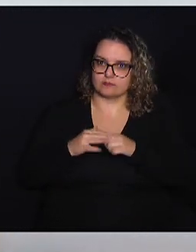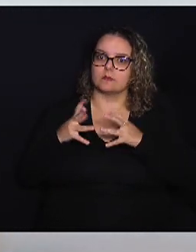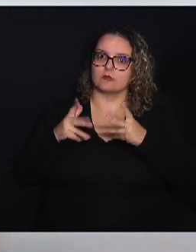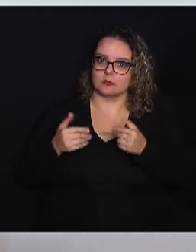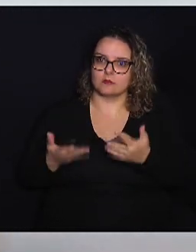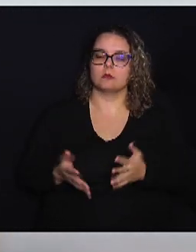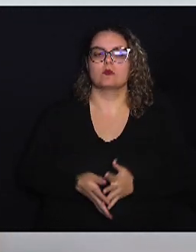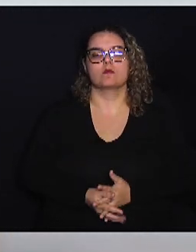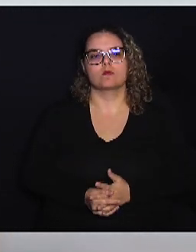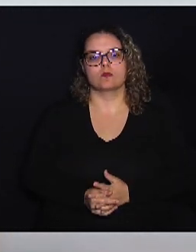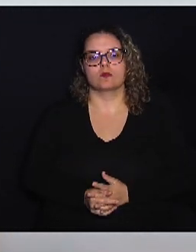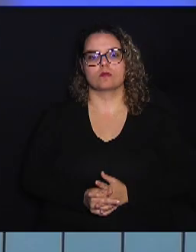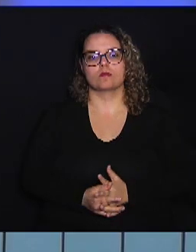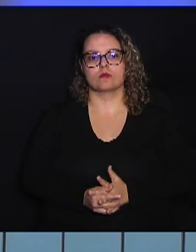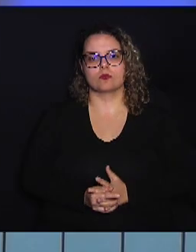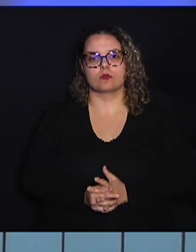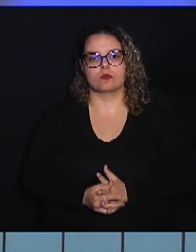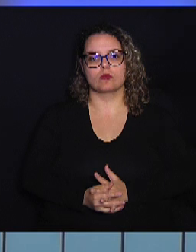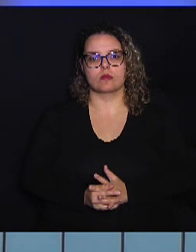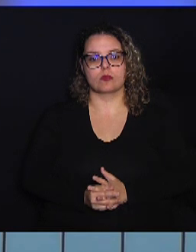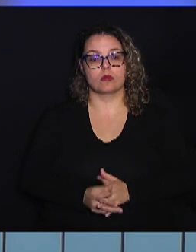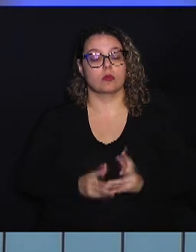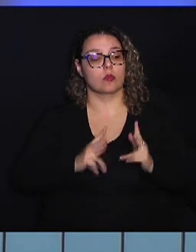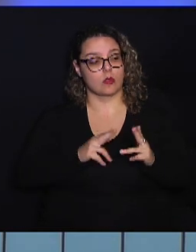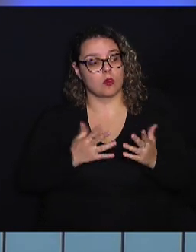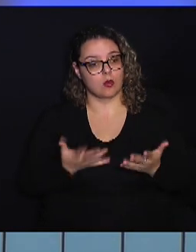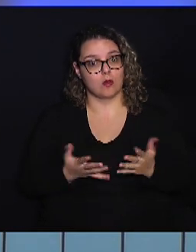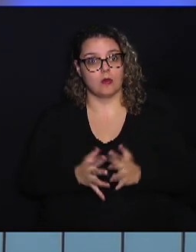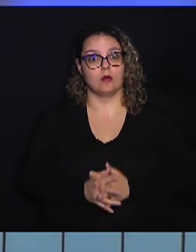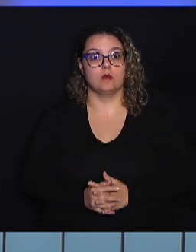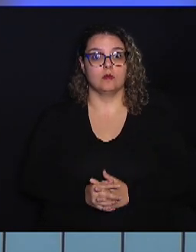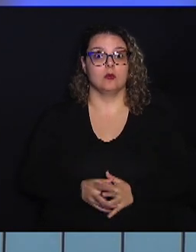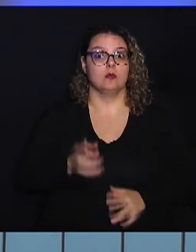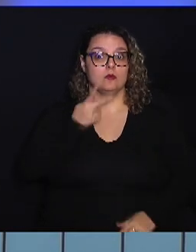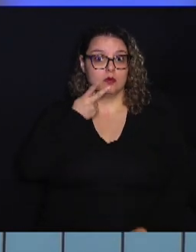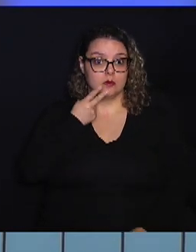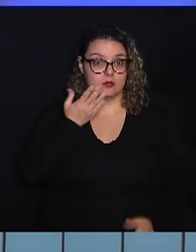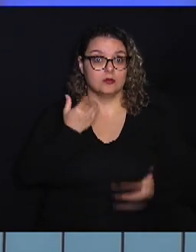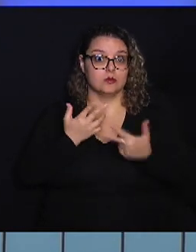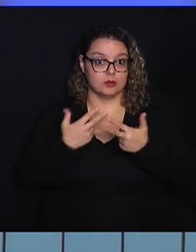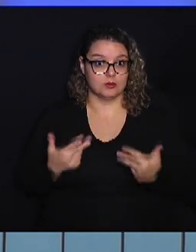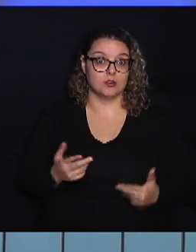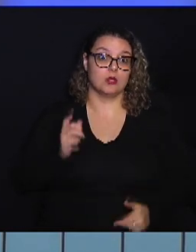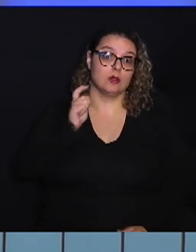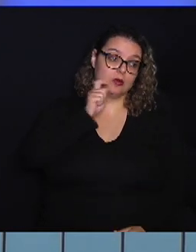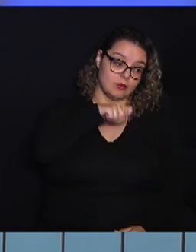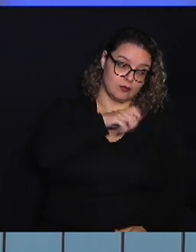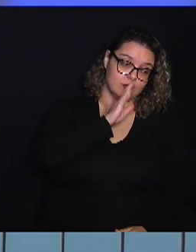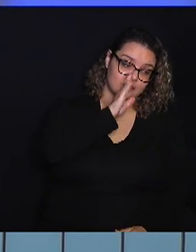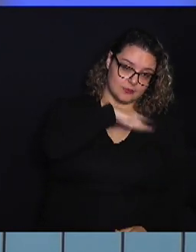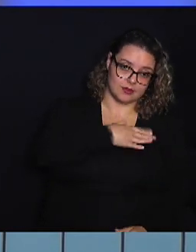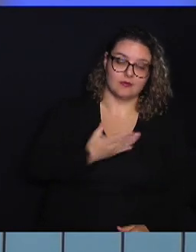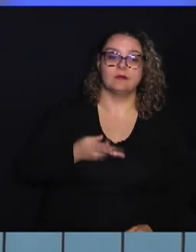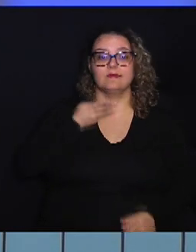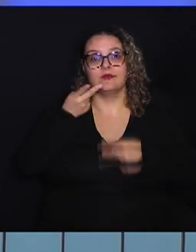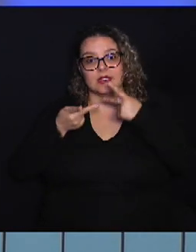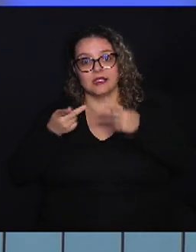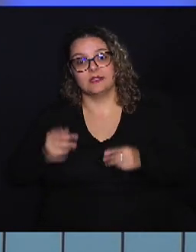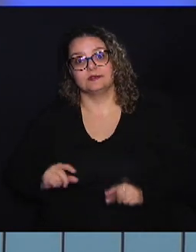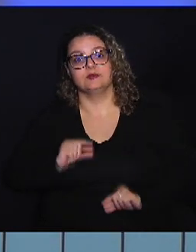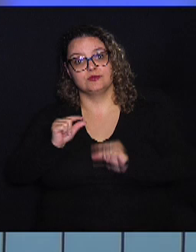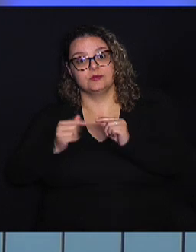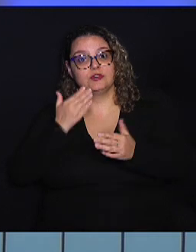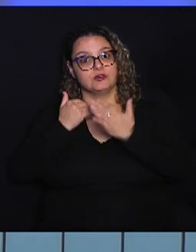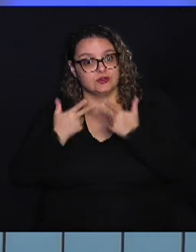isso. Agora, da mesma forma, né, como a gente falou dos alimentos que são os vilões, eu gostaria que você falasse um pouquinho sobre os